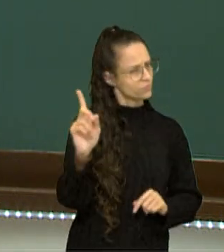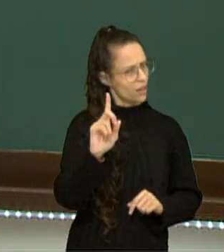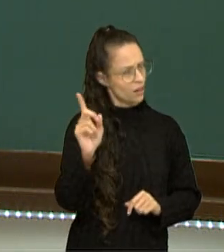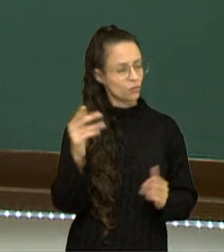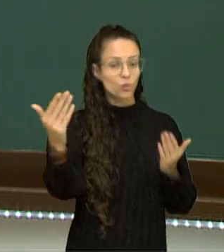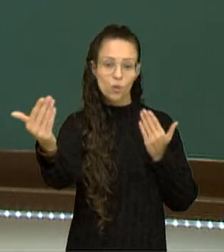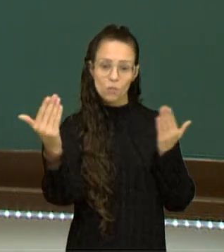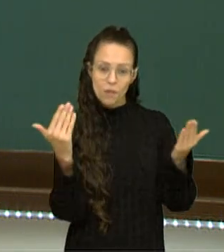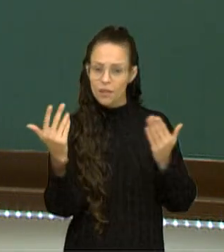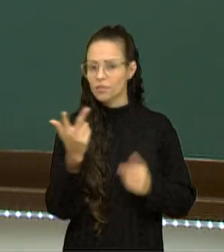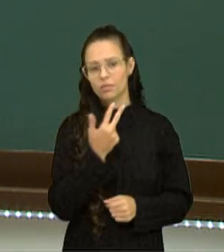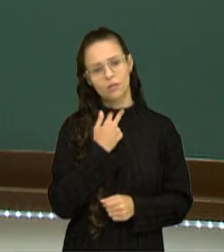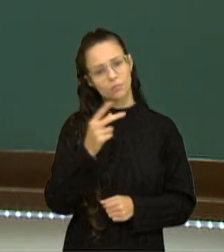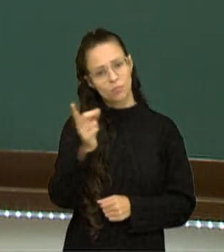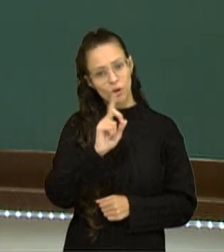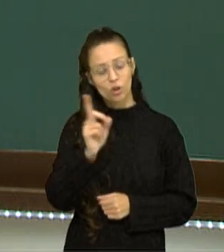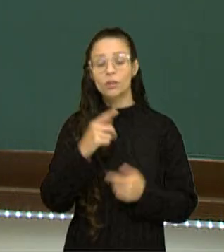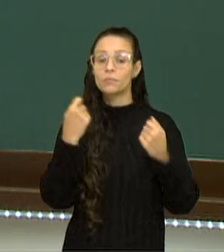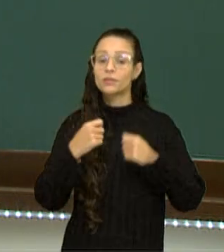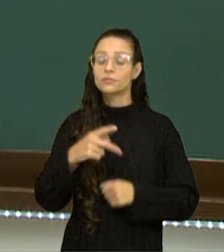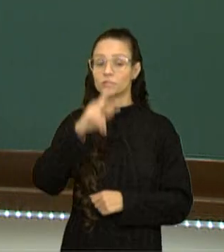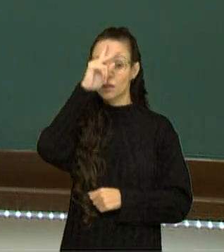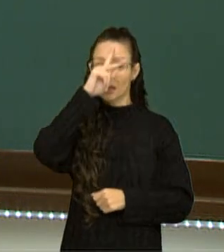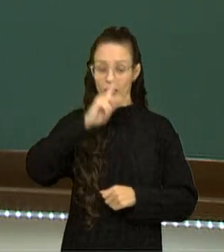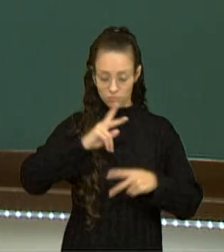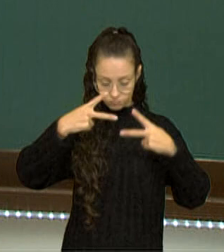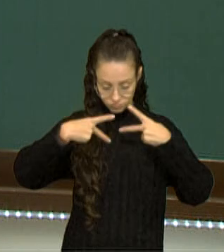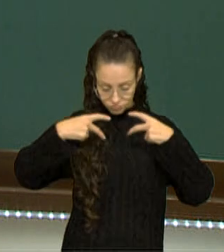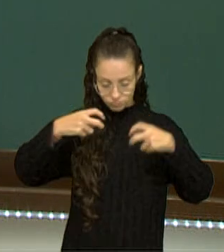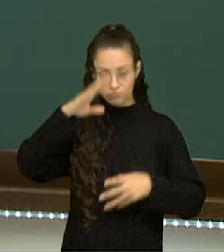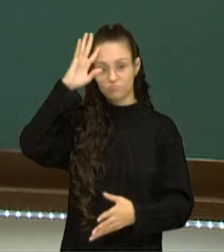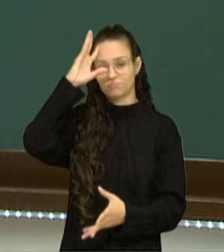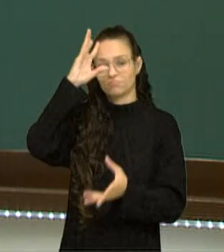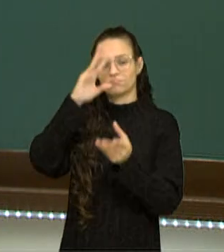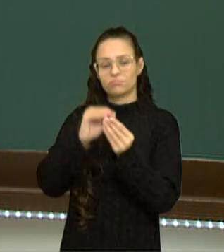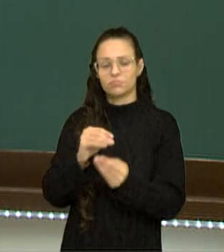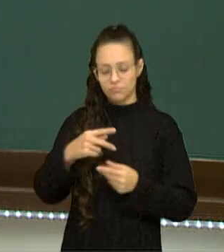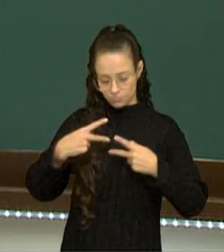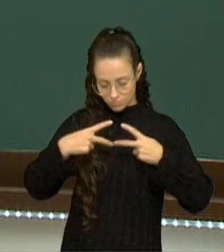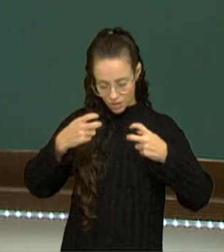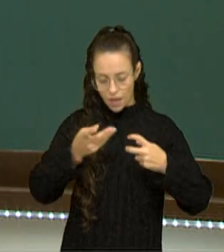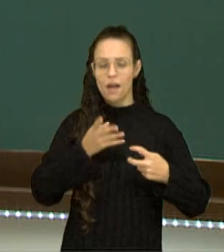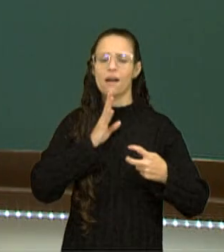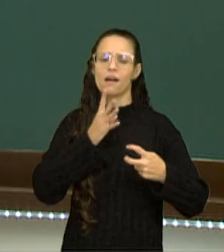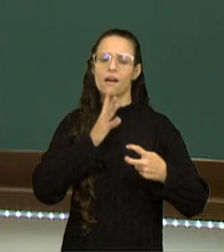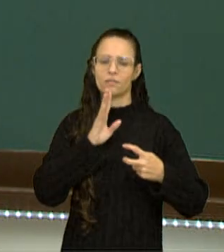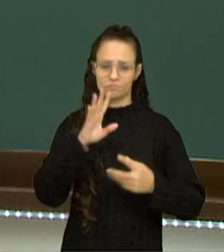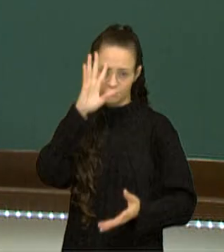gente precisa é buscar se conhecer, se compreender para encarar da